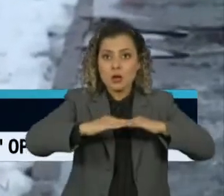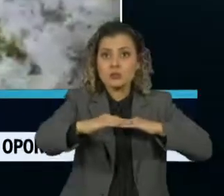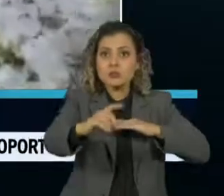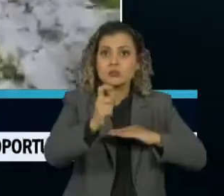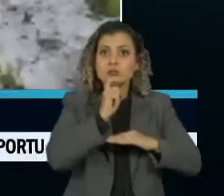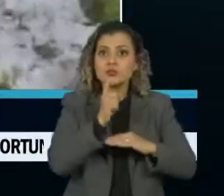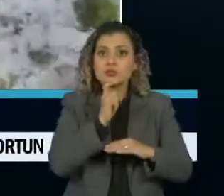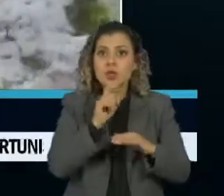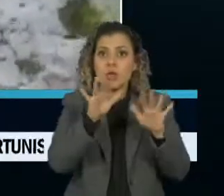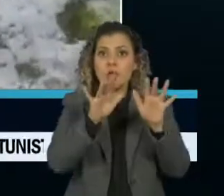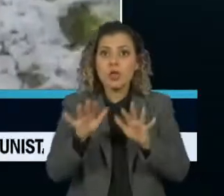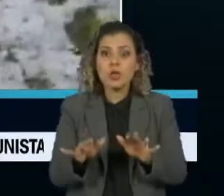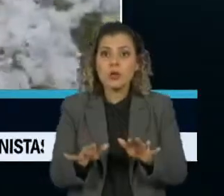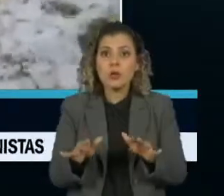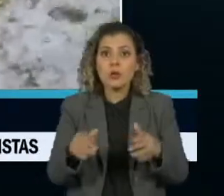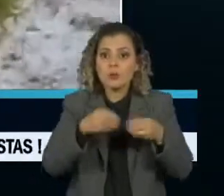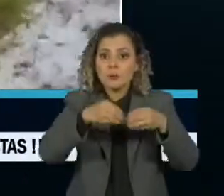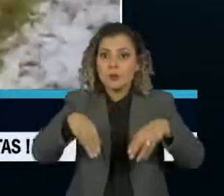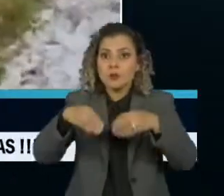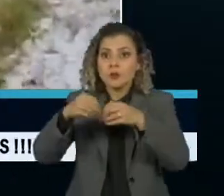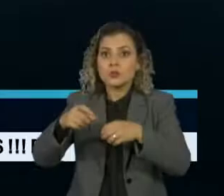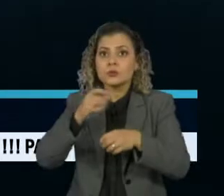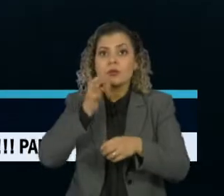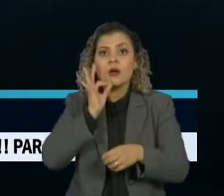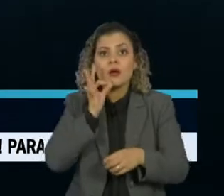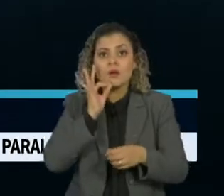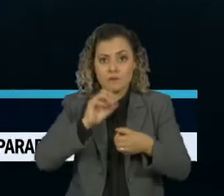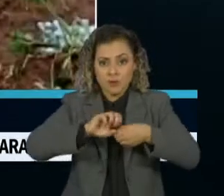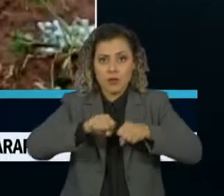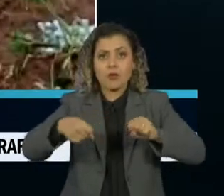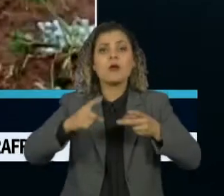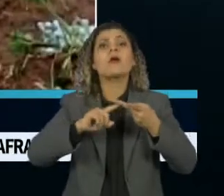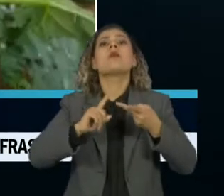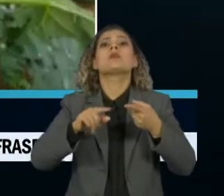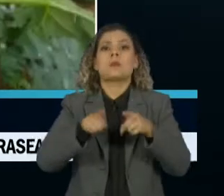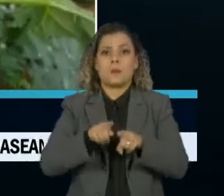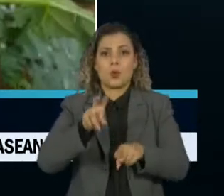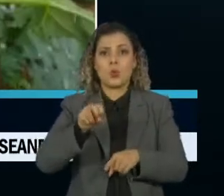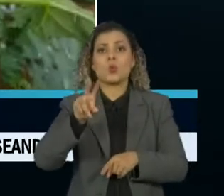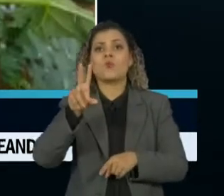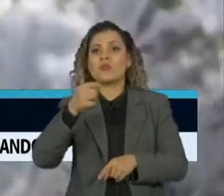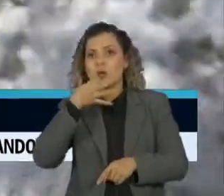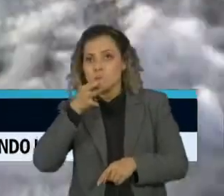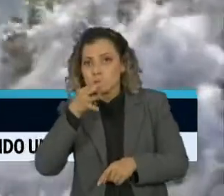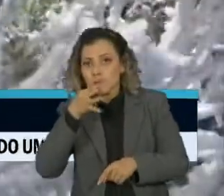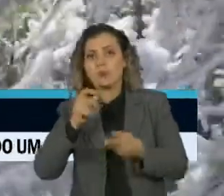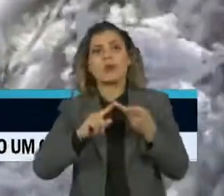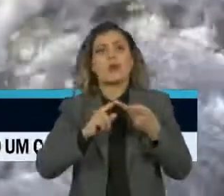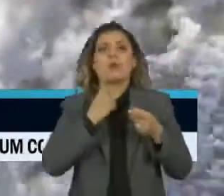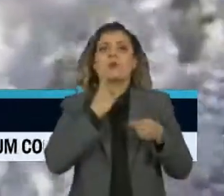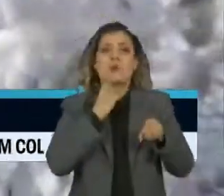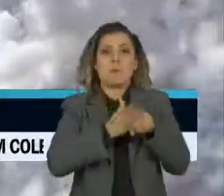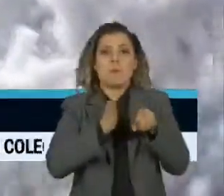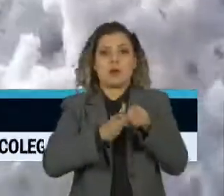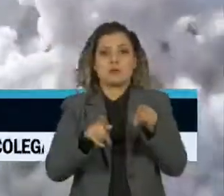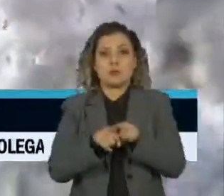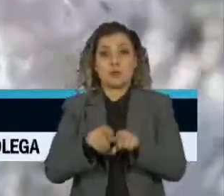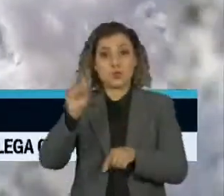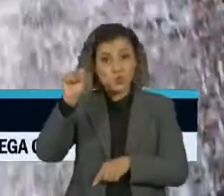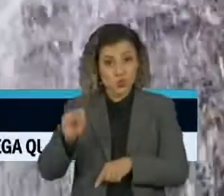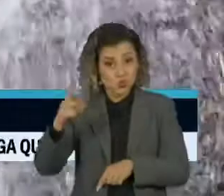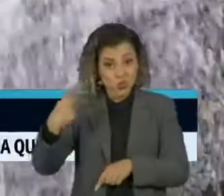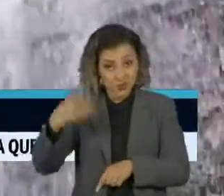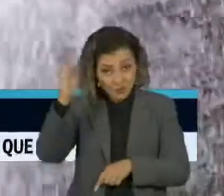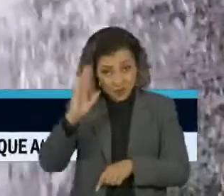de gelo houve estragos nas lavouras de café uva tomate e hortaliças e no sul do brasil